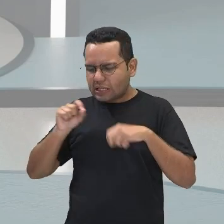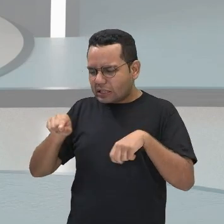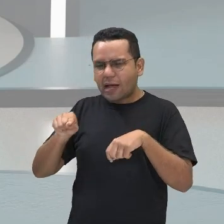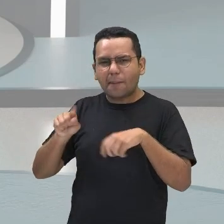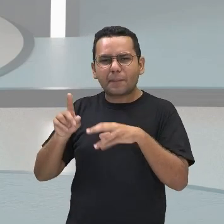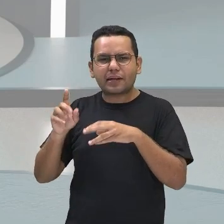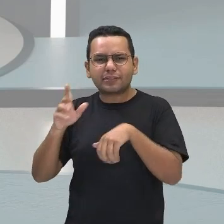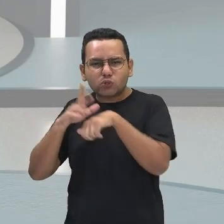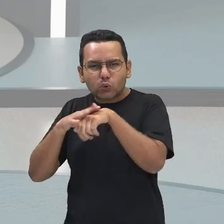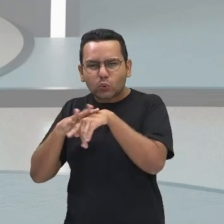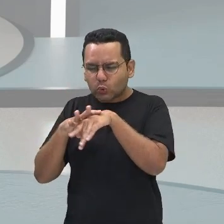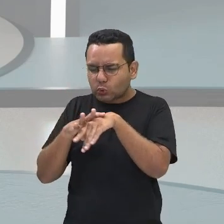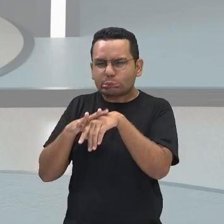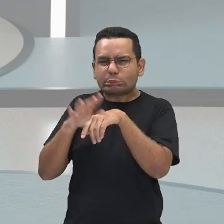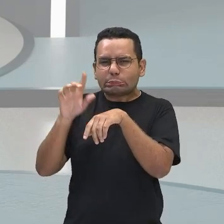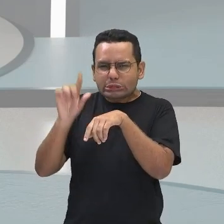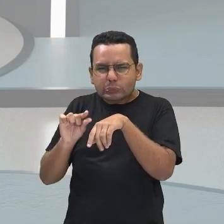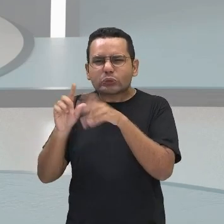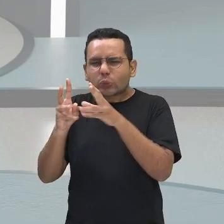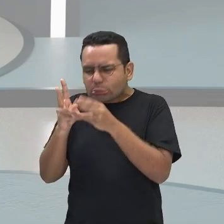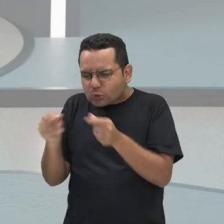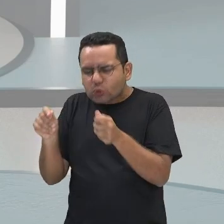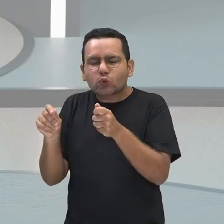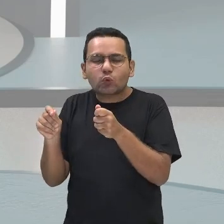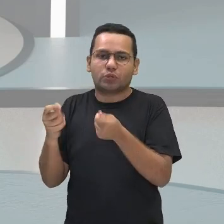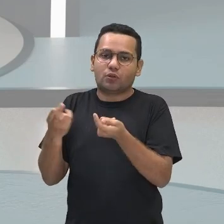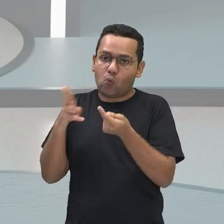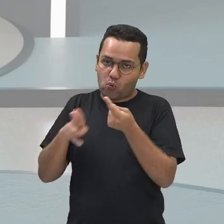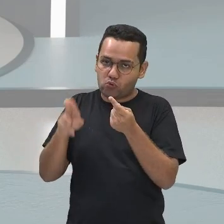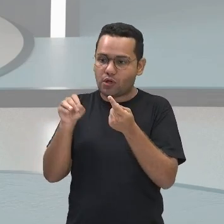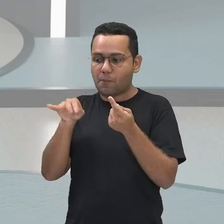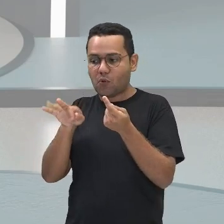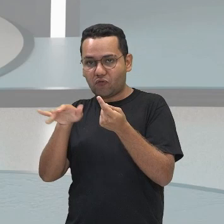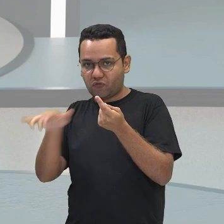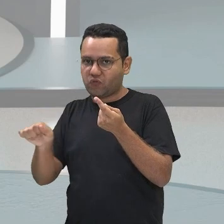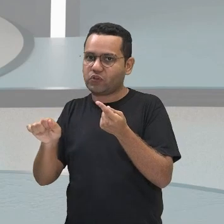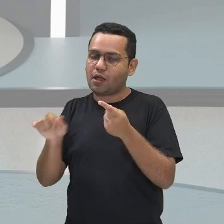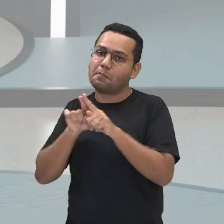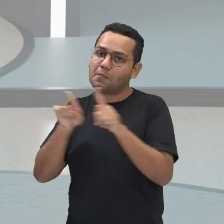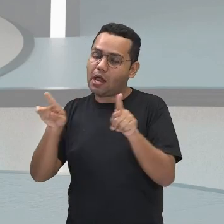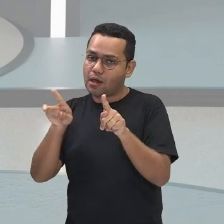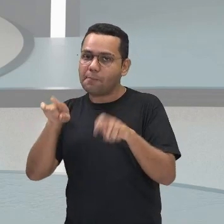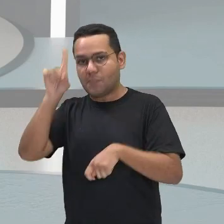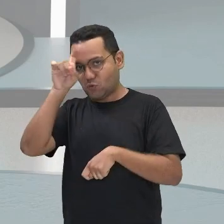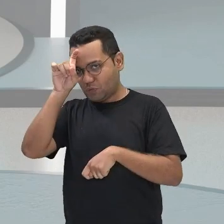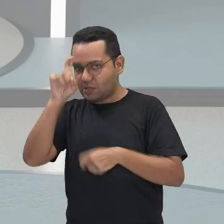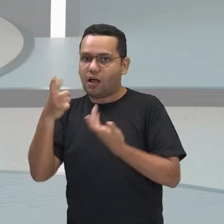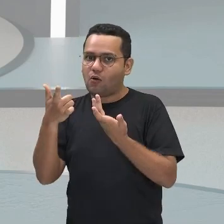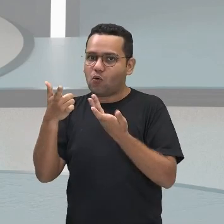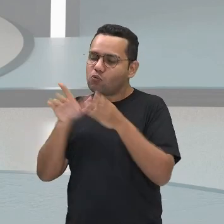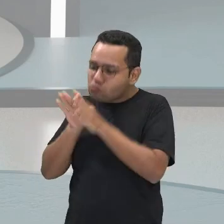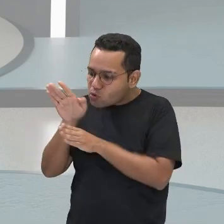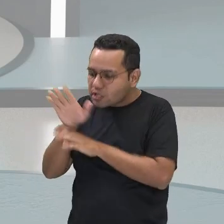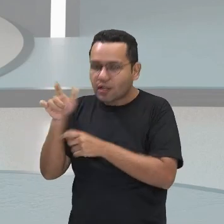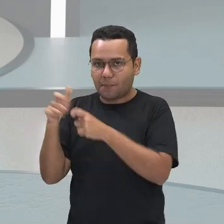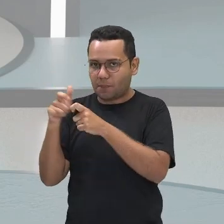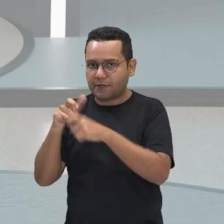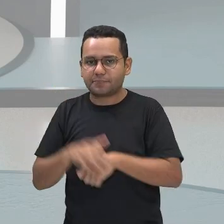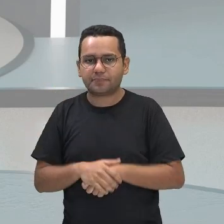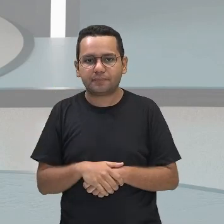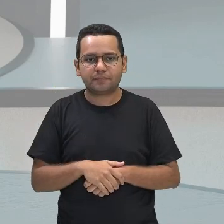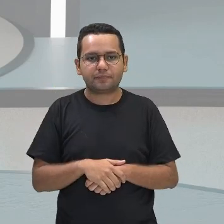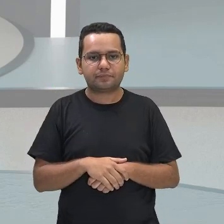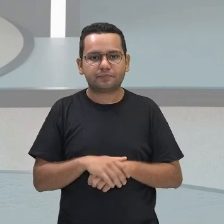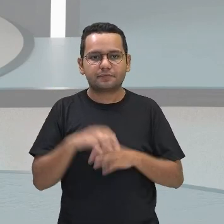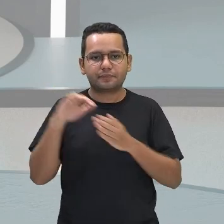essa dor, tá bom? Esse efeito pode levar um atleta, né, a menosprezar uma lesão potencialmente